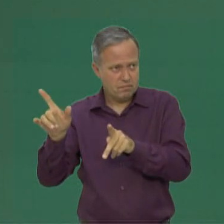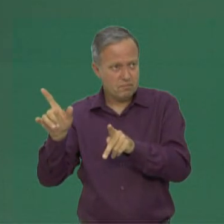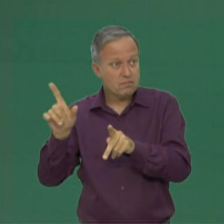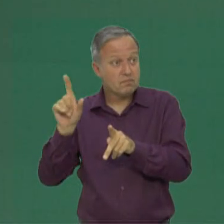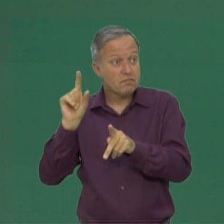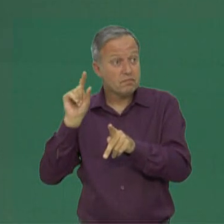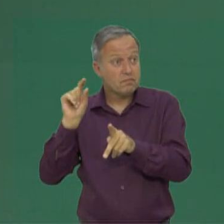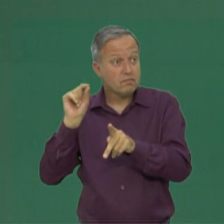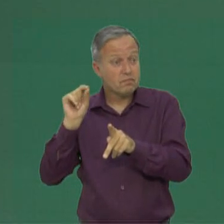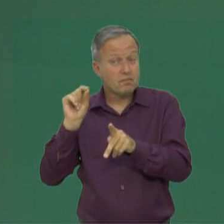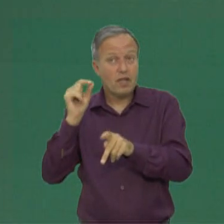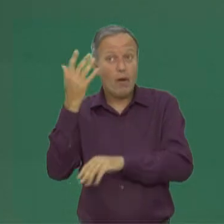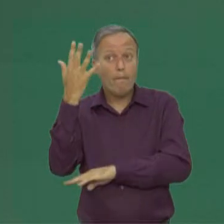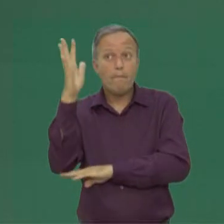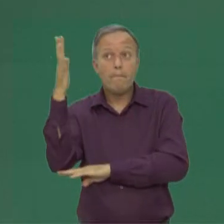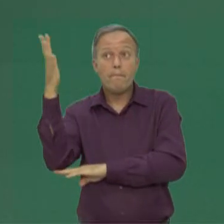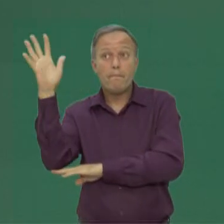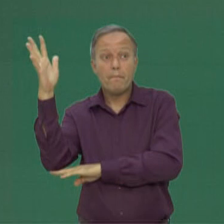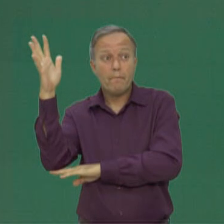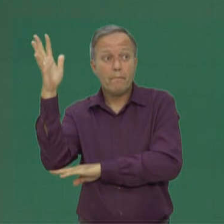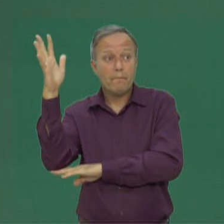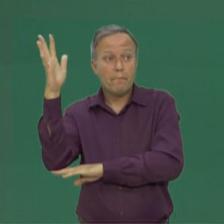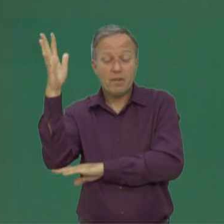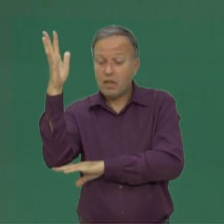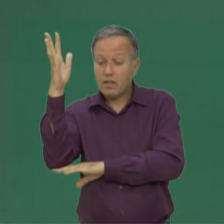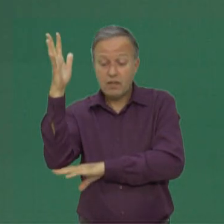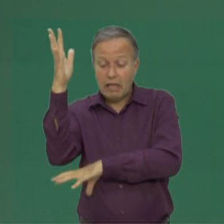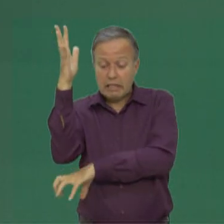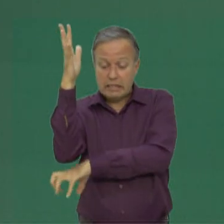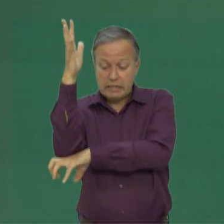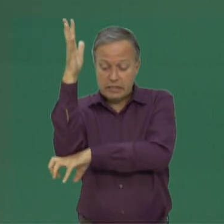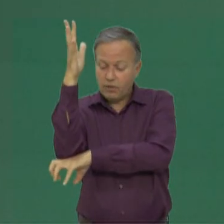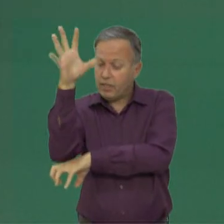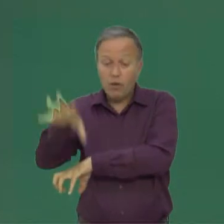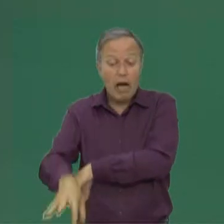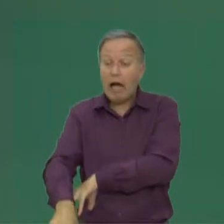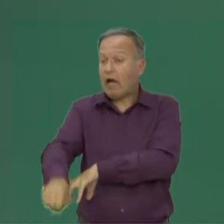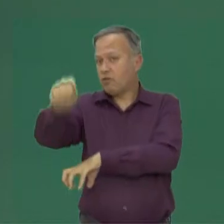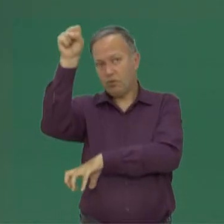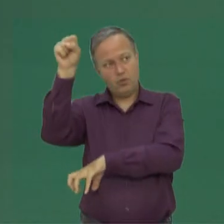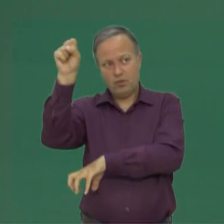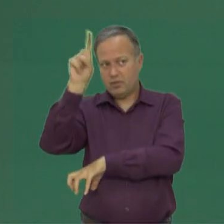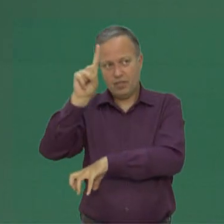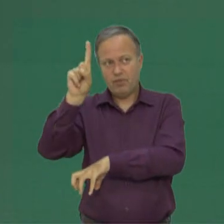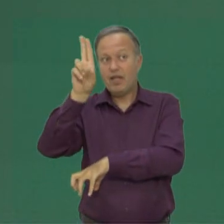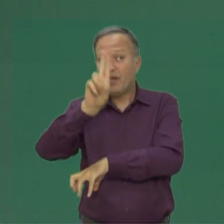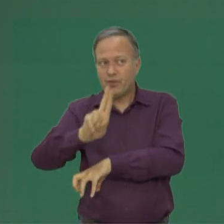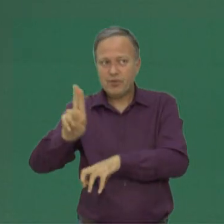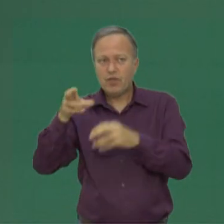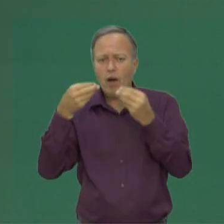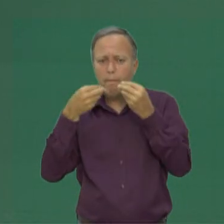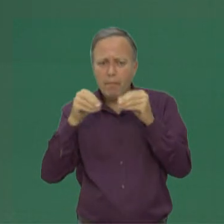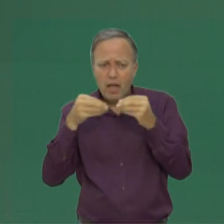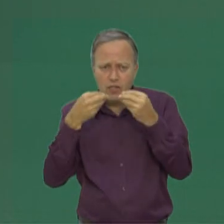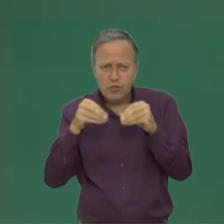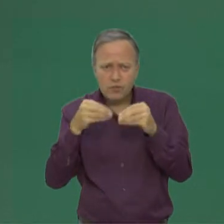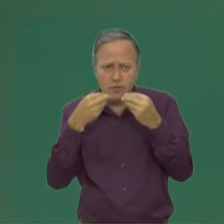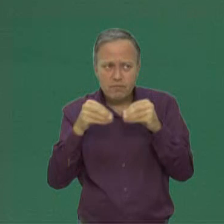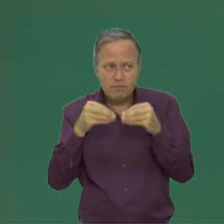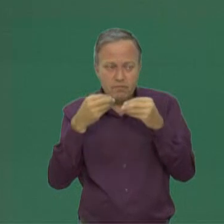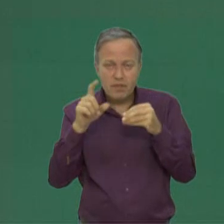quê? Ao meio ambiente. Então, Eduardo Galeano, já pensando nessa consciência de